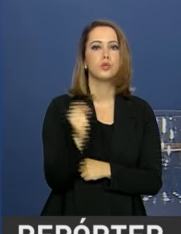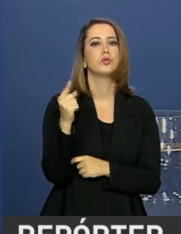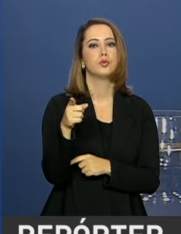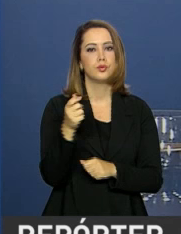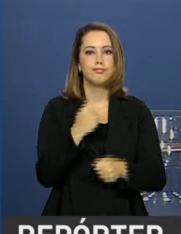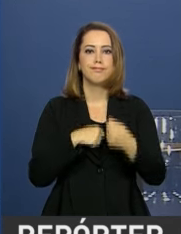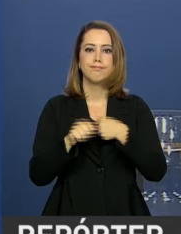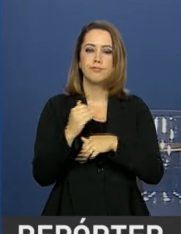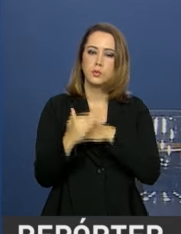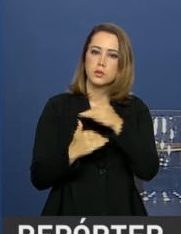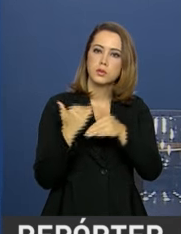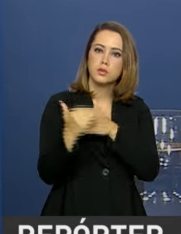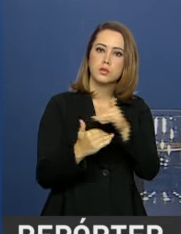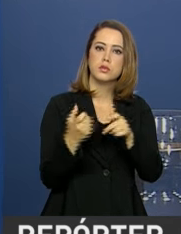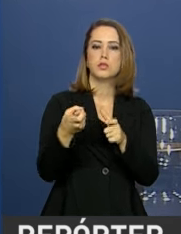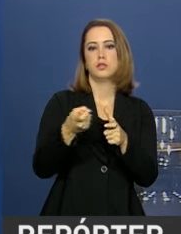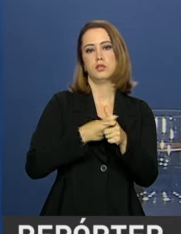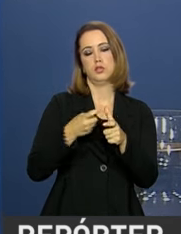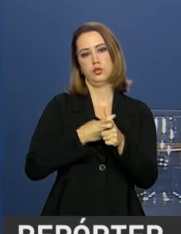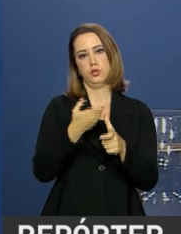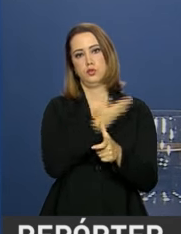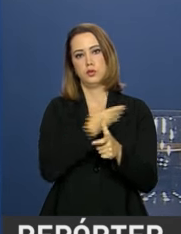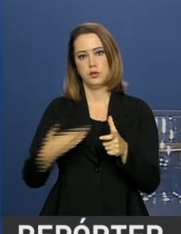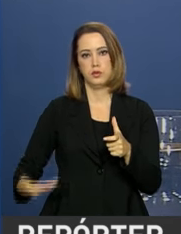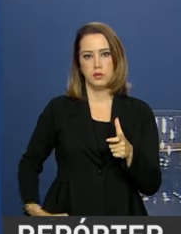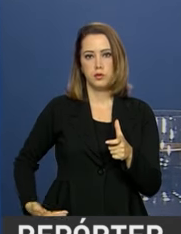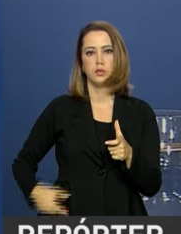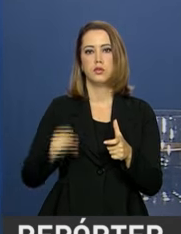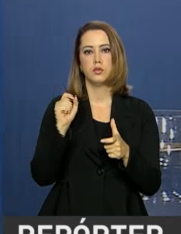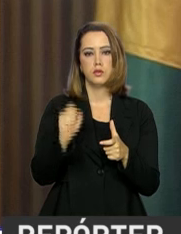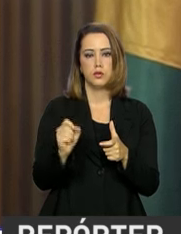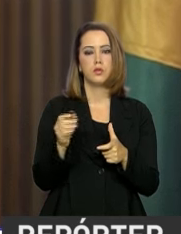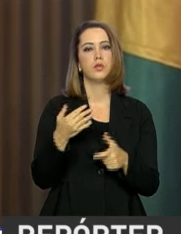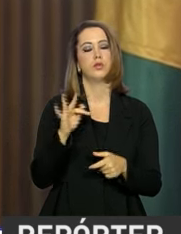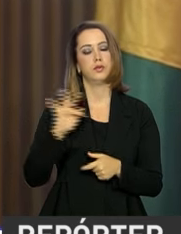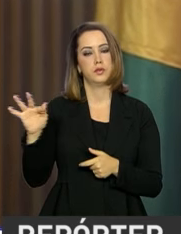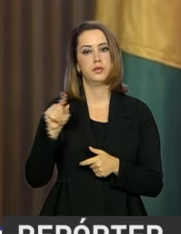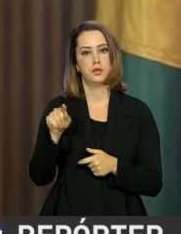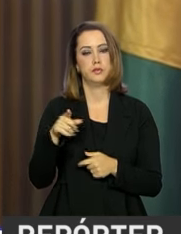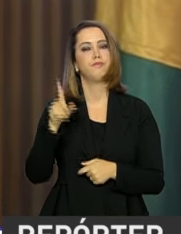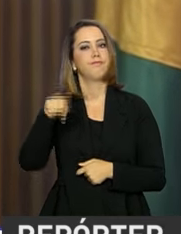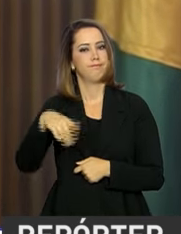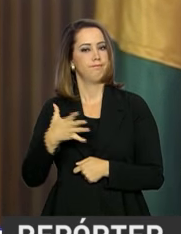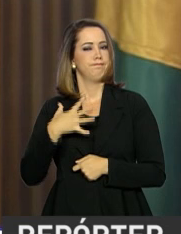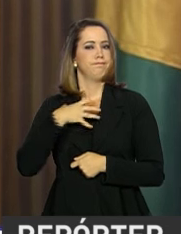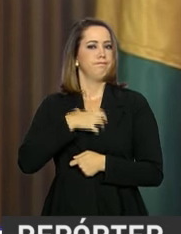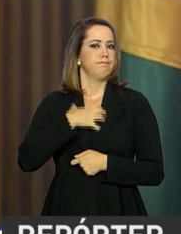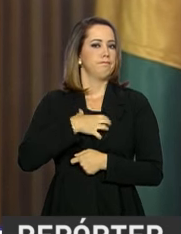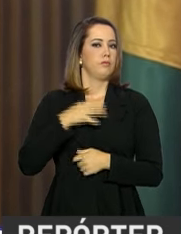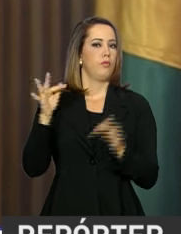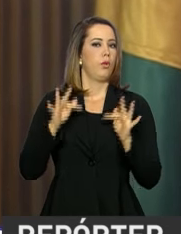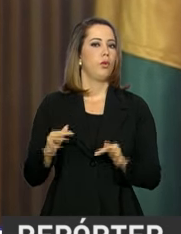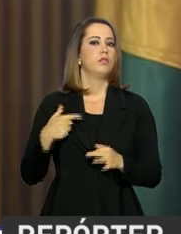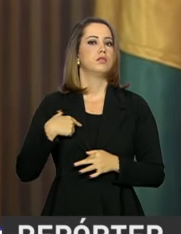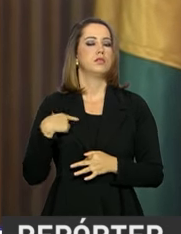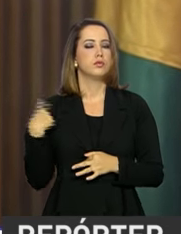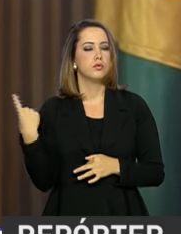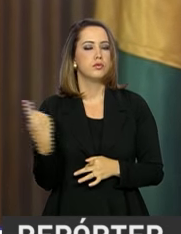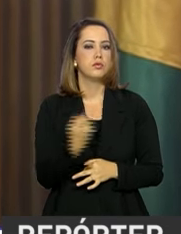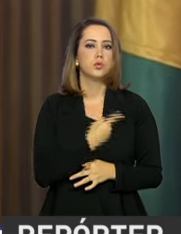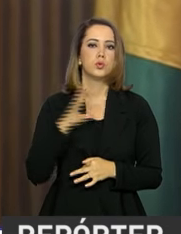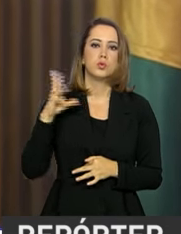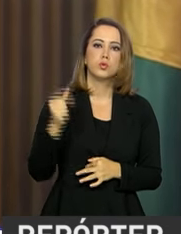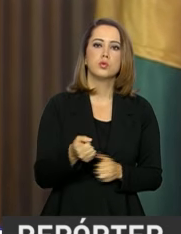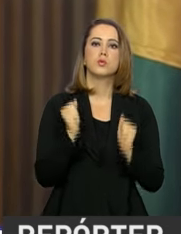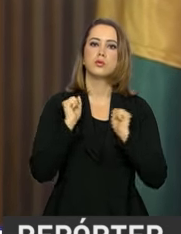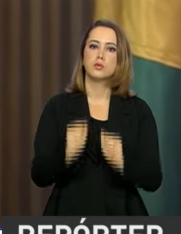da evolução da dívida pública do governo federal. É com grande satisfação que nós todos podemos chegar